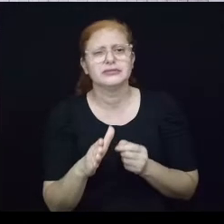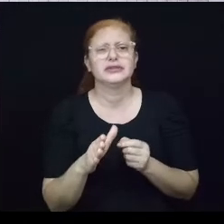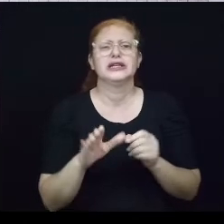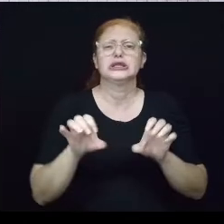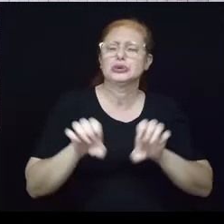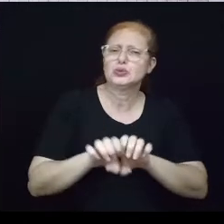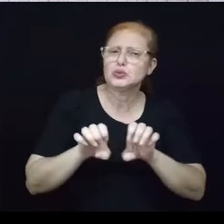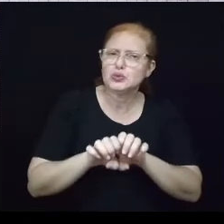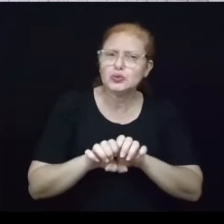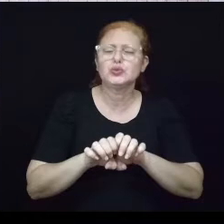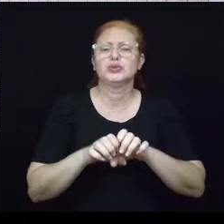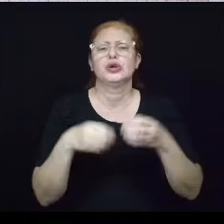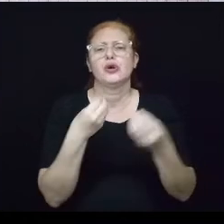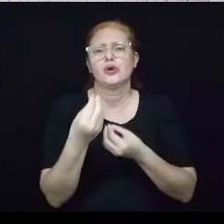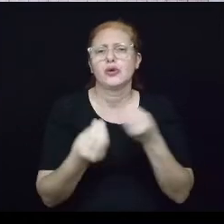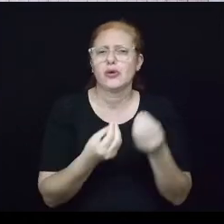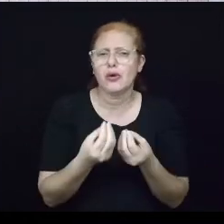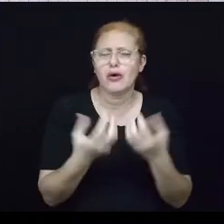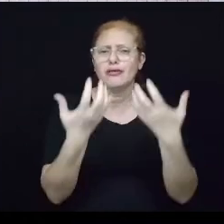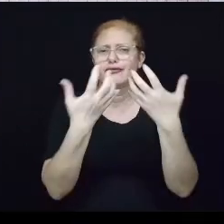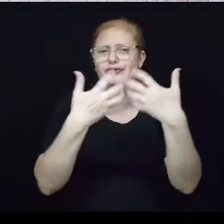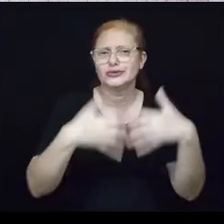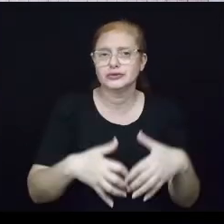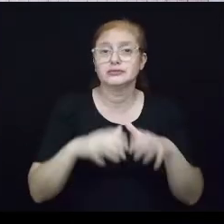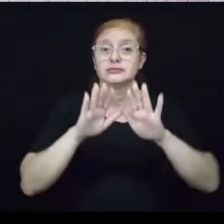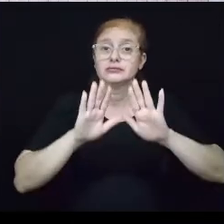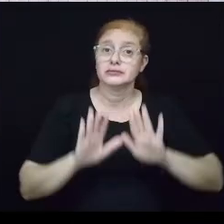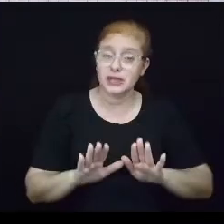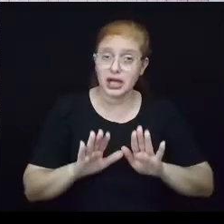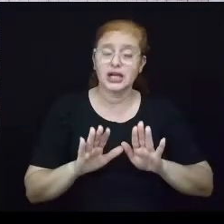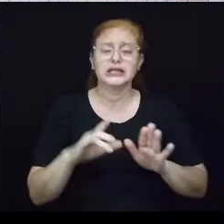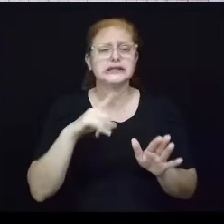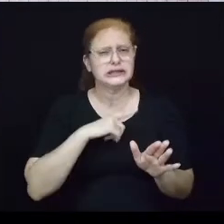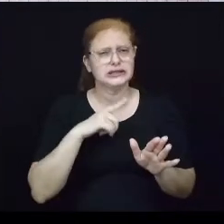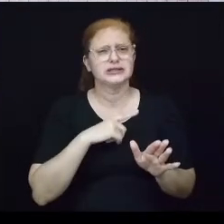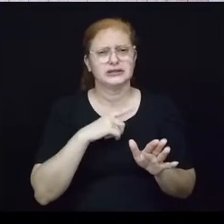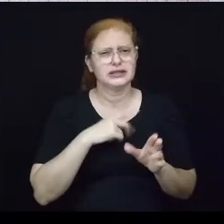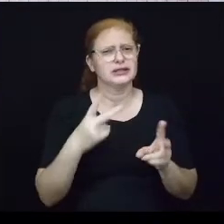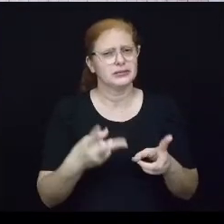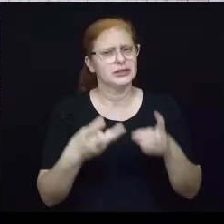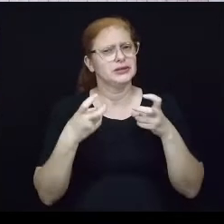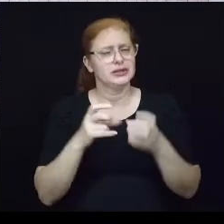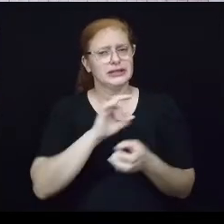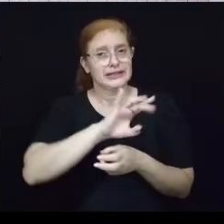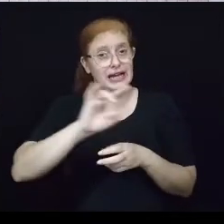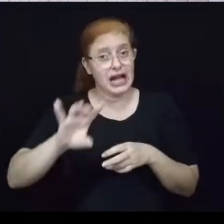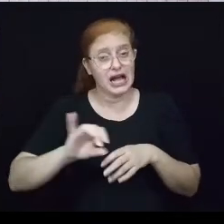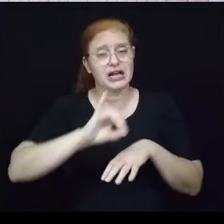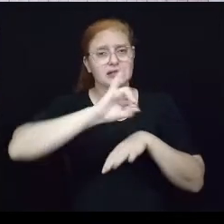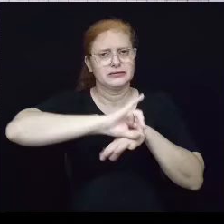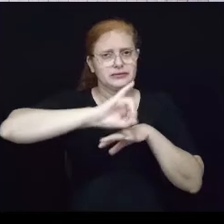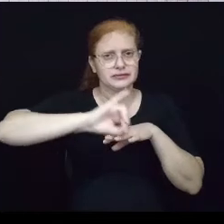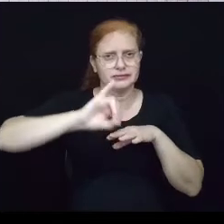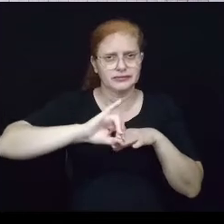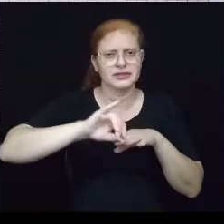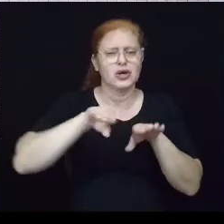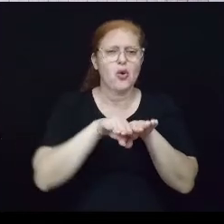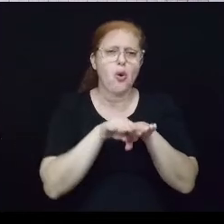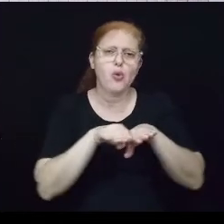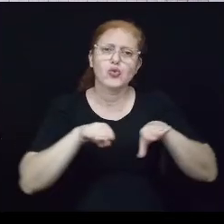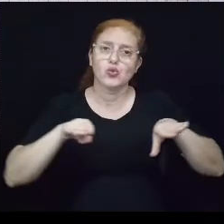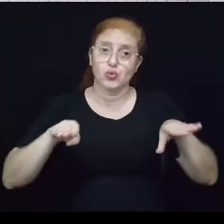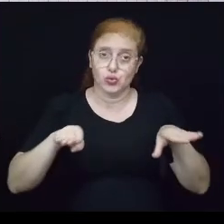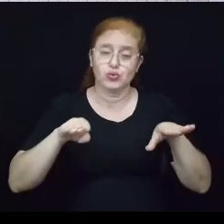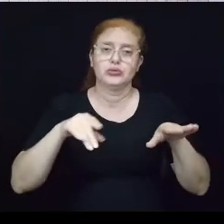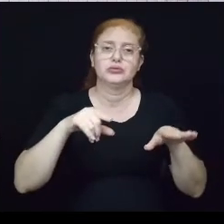ia se estruturar, onde é que ele ia girar. Bom, e aí dá para se ter a noção de que cada peça dessas, na horizontal, ela está